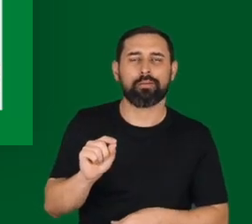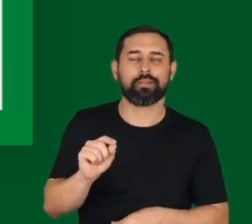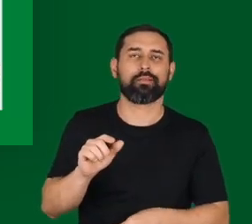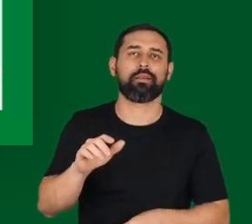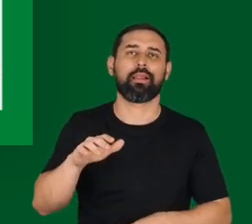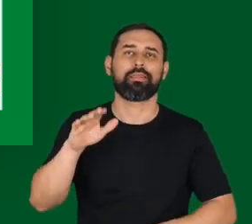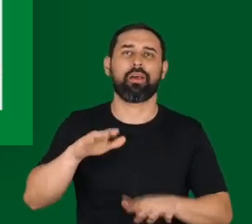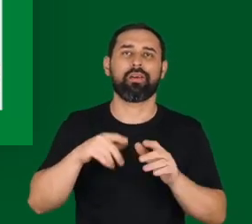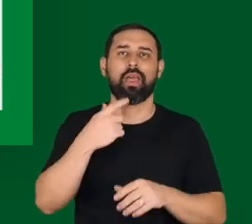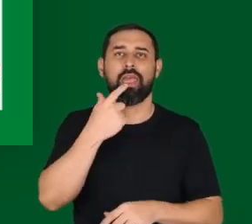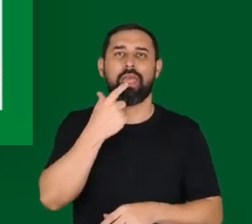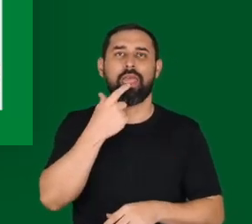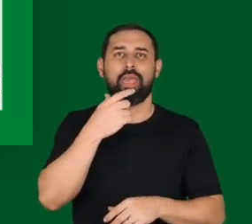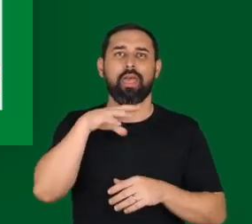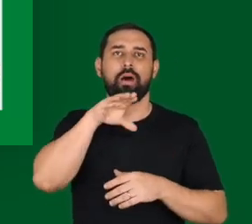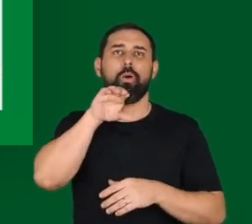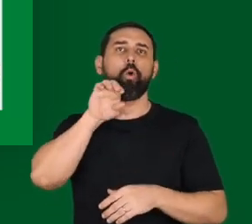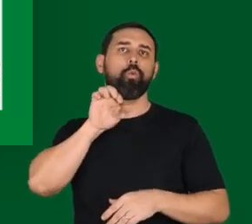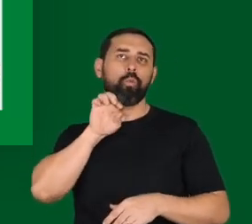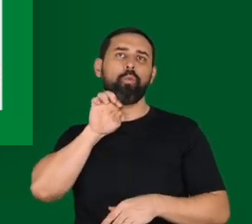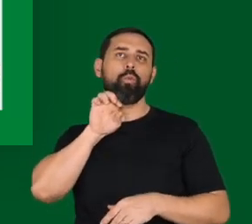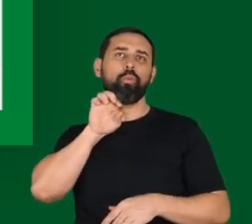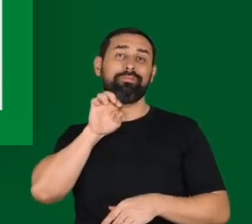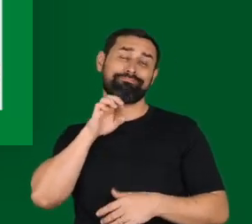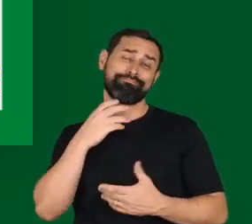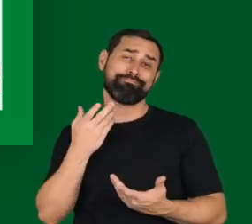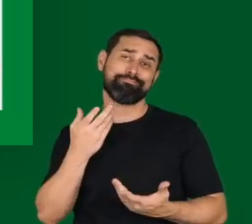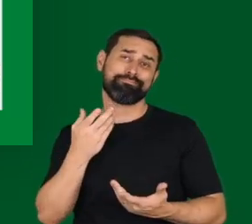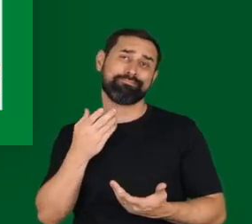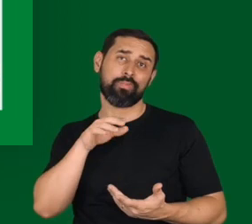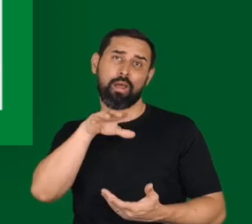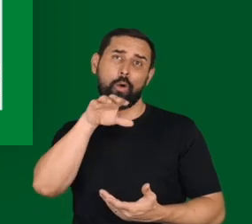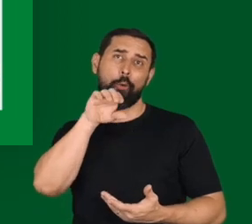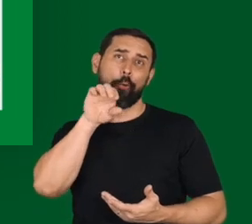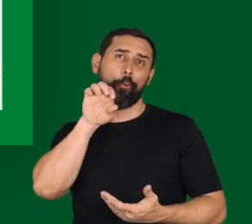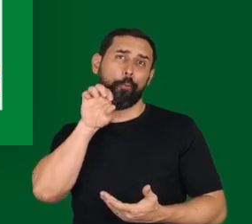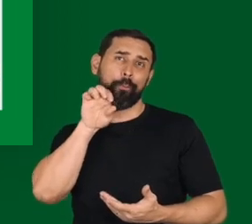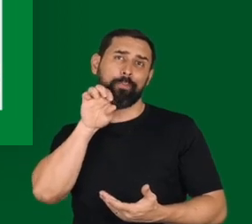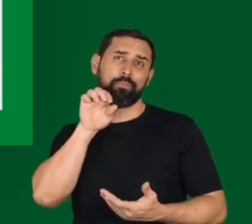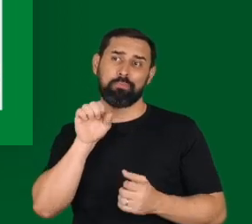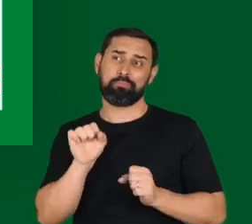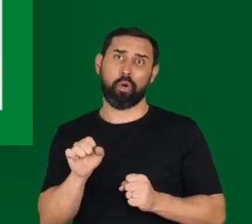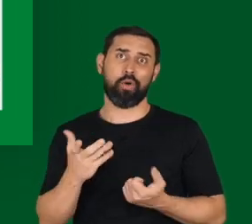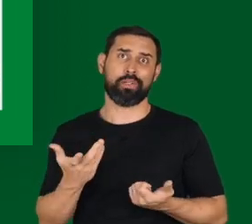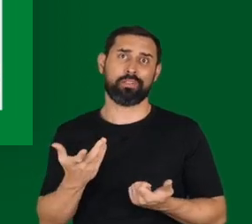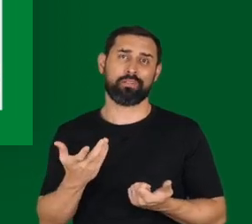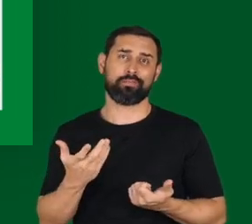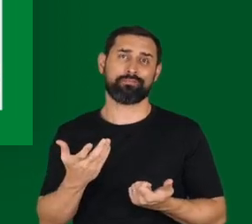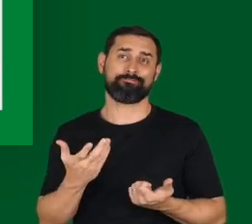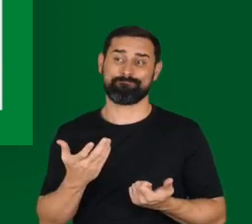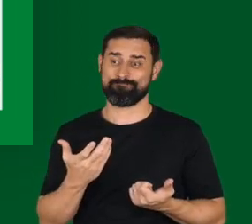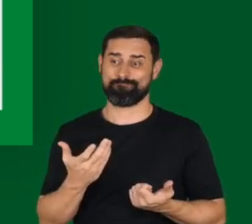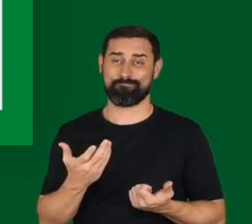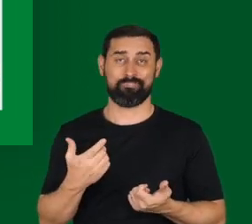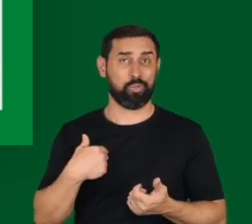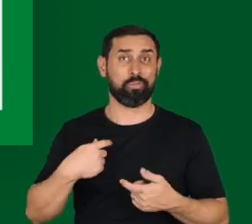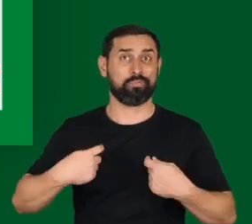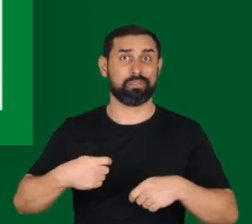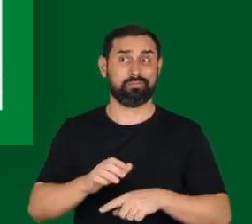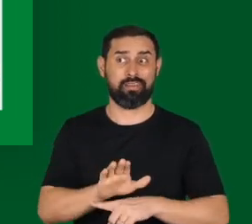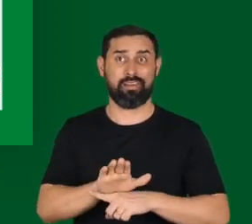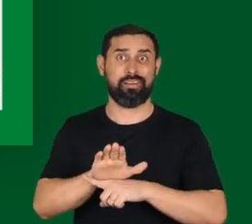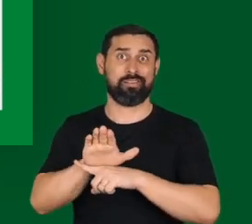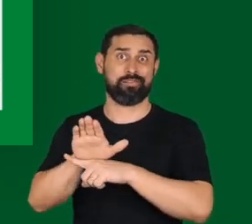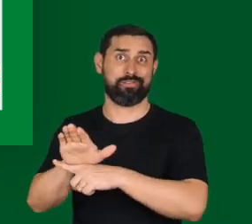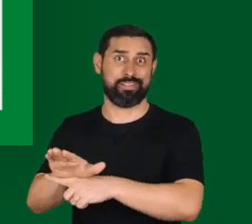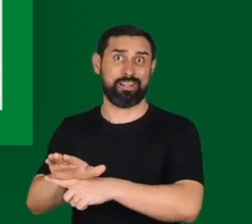paciente consciente é realmente a queda da base da língua. Então, a língua é uma musculatura. Num paciente inconsciente, a gente tem um relaxamento